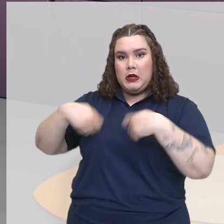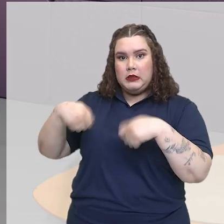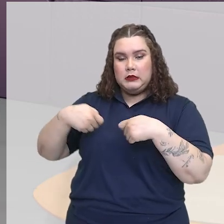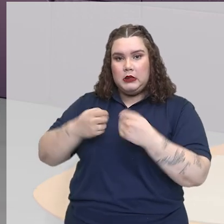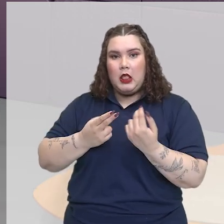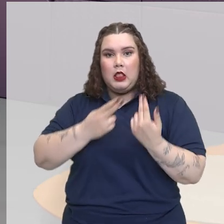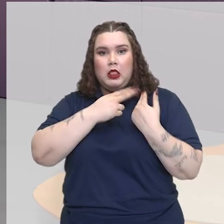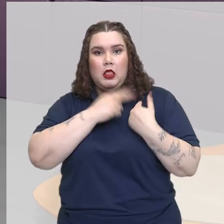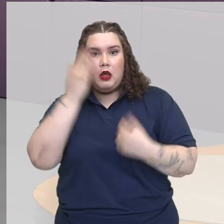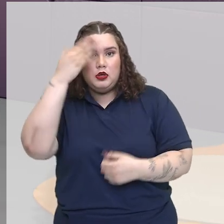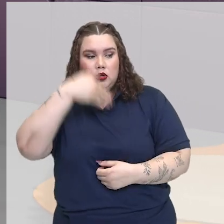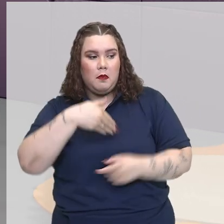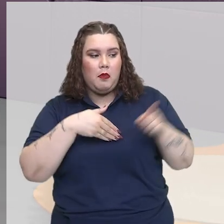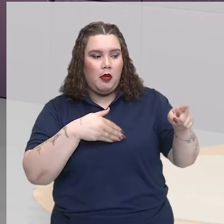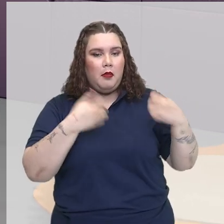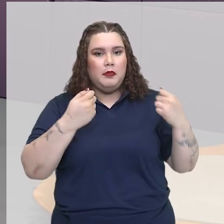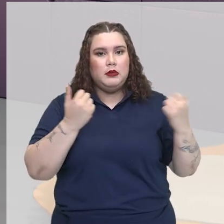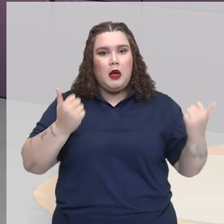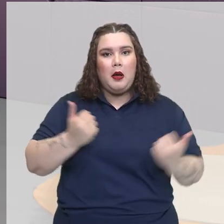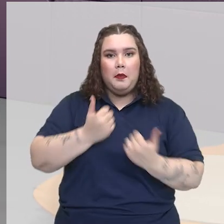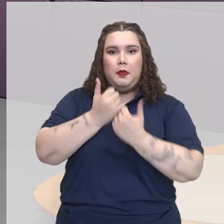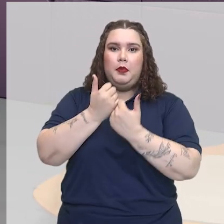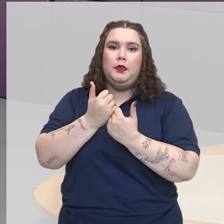do senhor quando necessário.